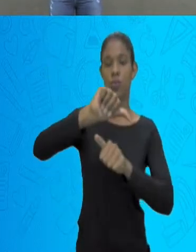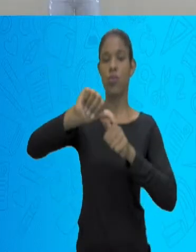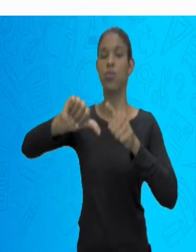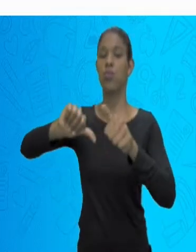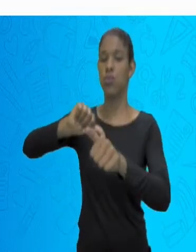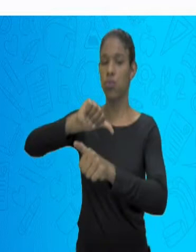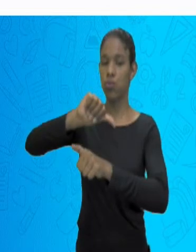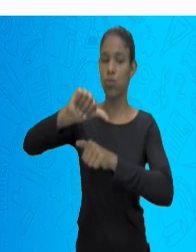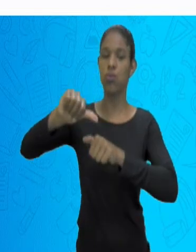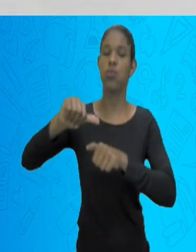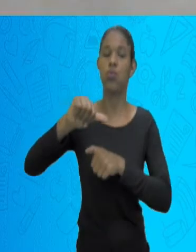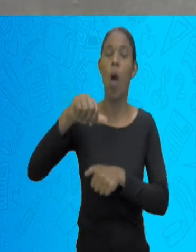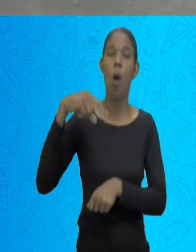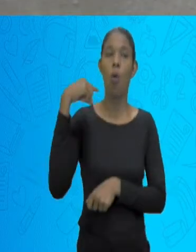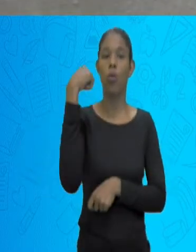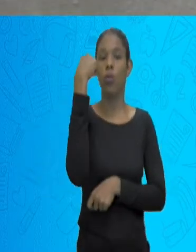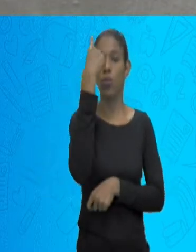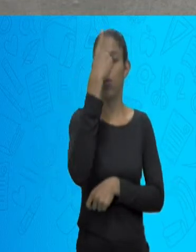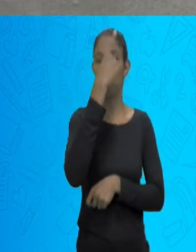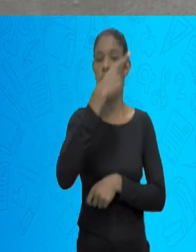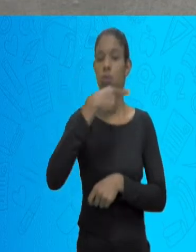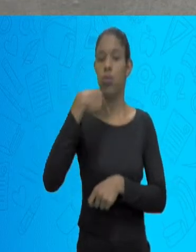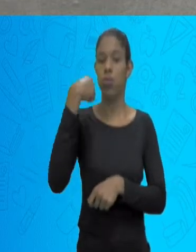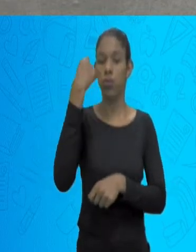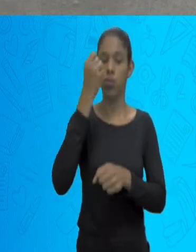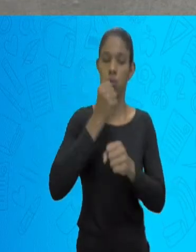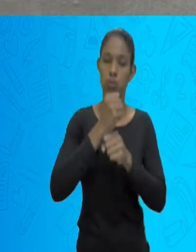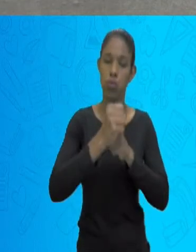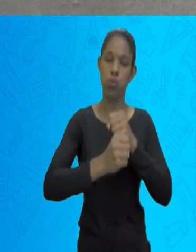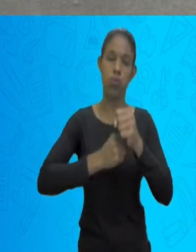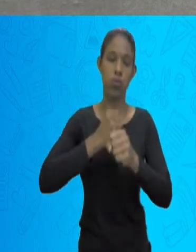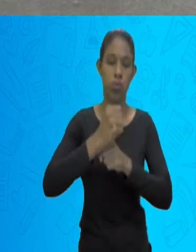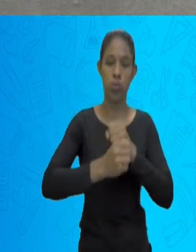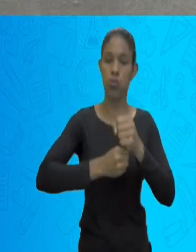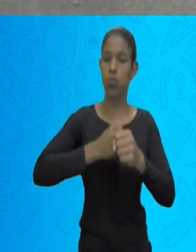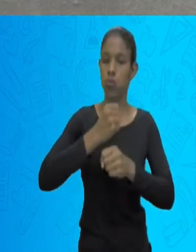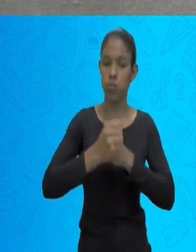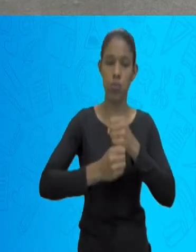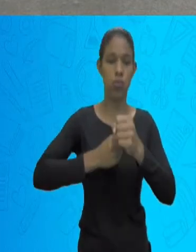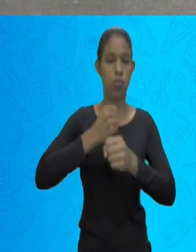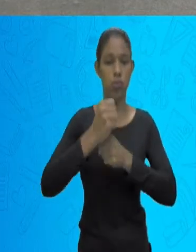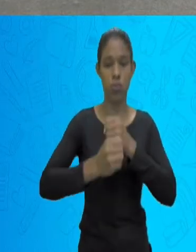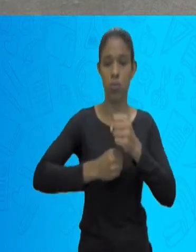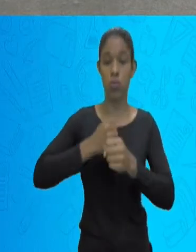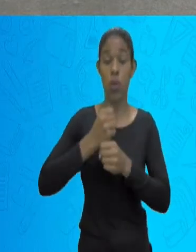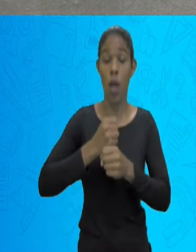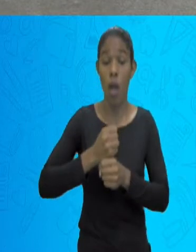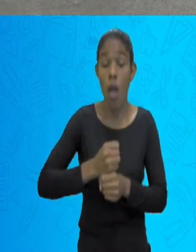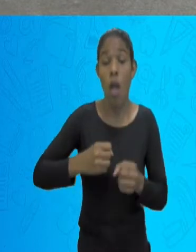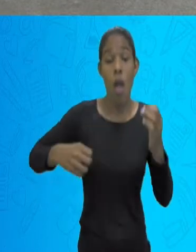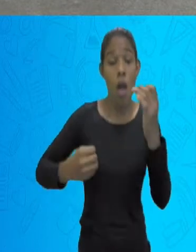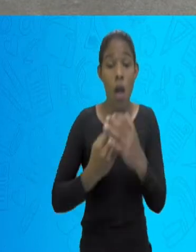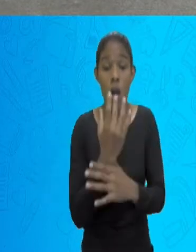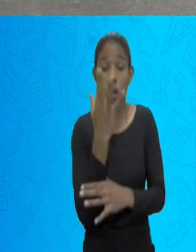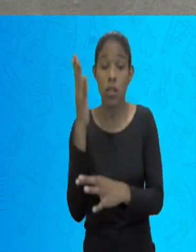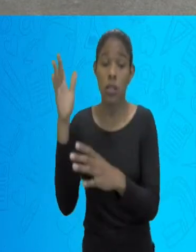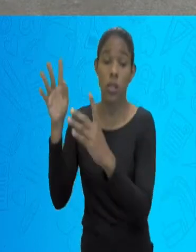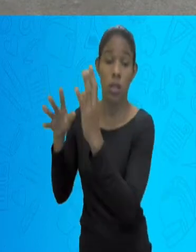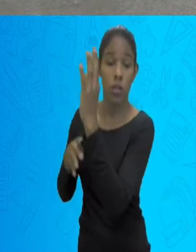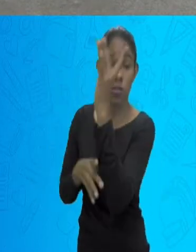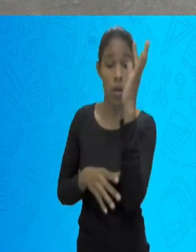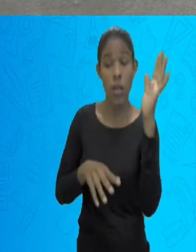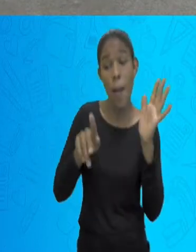tempo, essa paisagem que não teve a intervenção do homem, que o homem não modificou, a própria natureza se encarrega